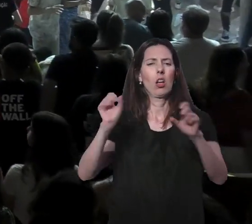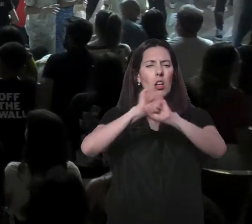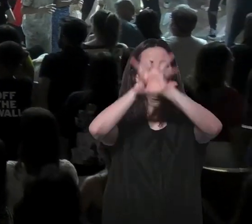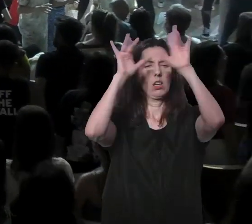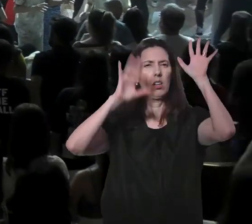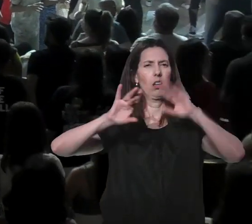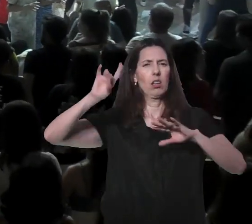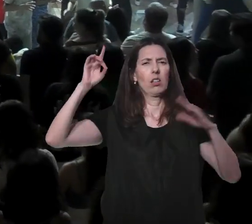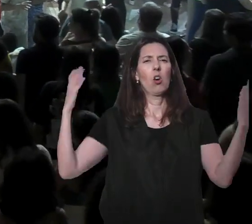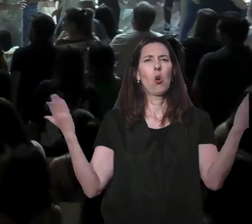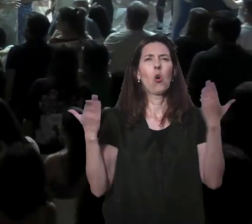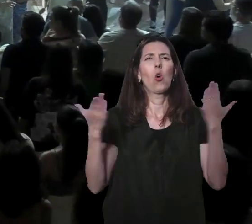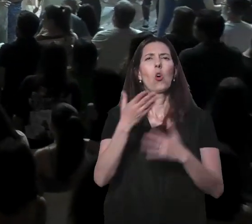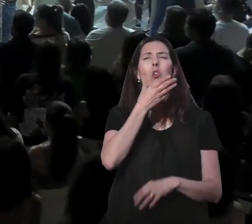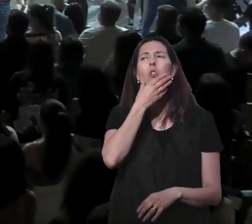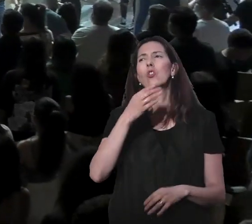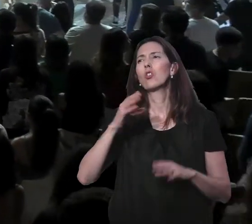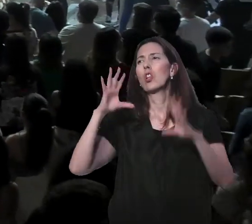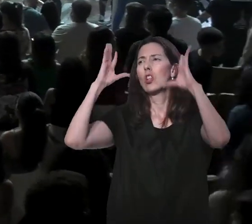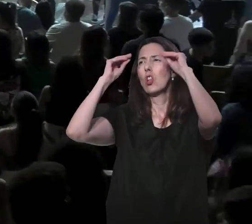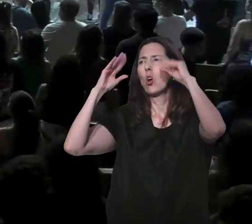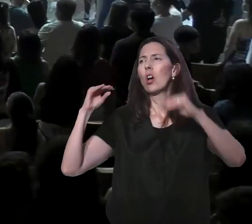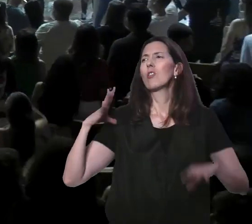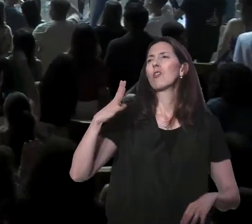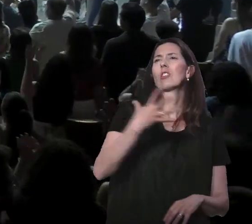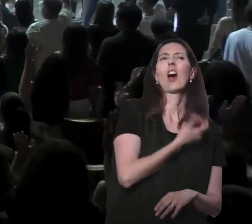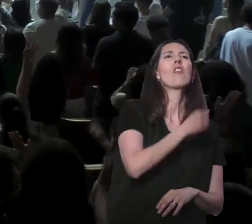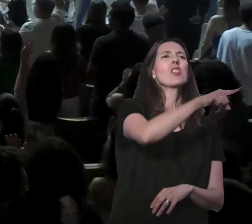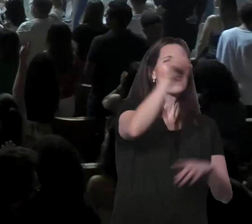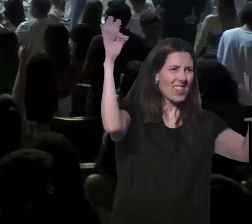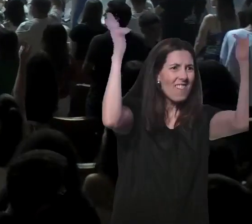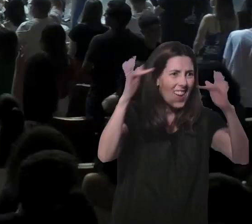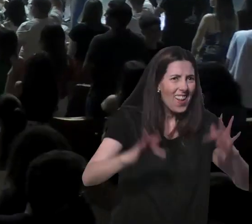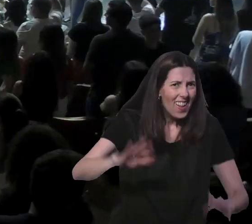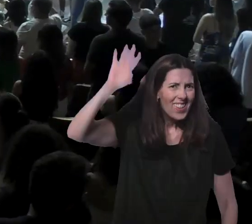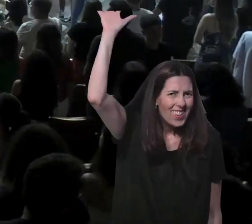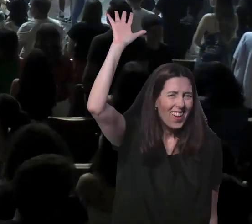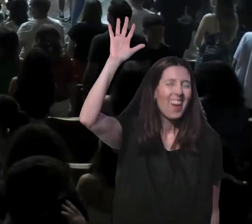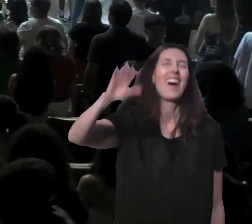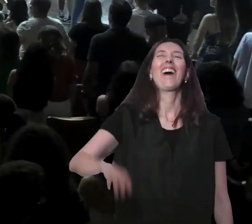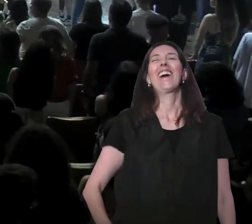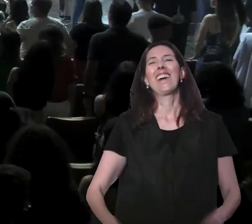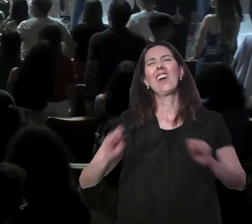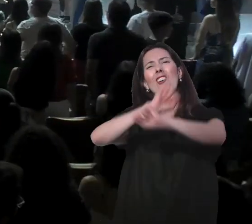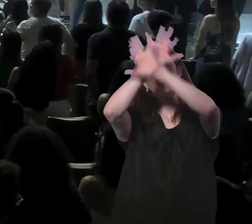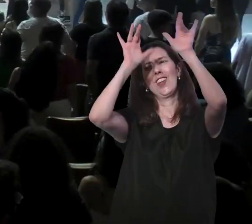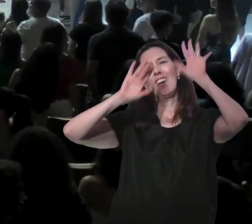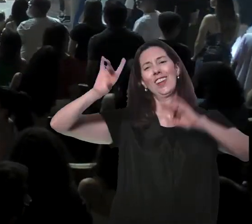foi noite de salvação. Amém? Quem está feliz aí? Glória a Deus.